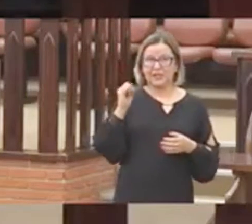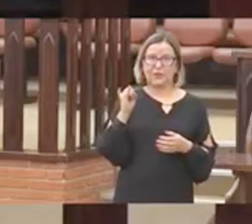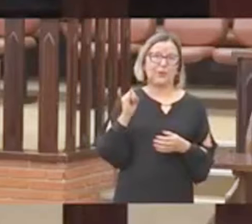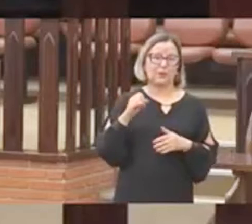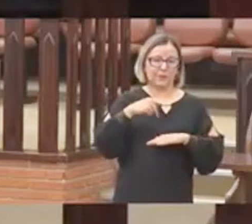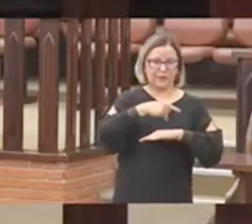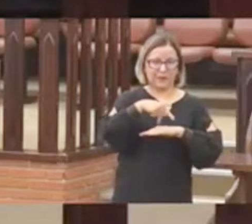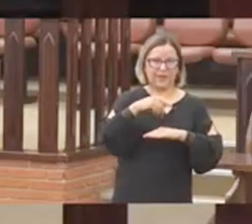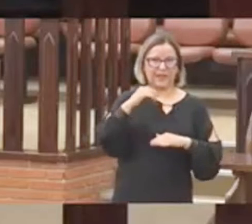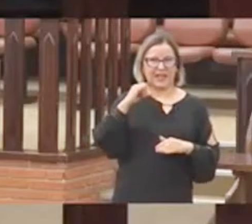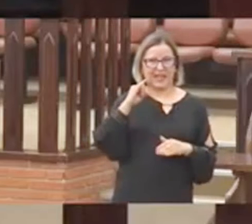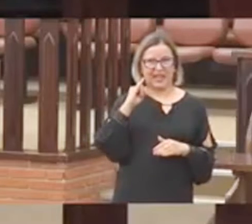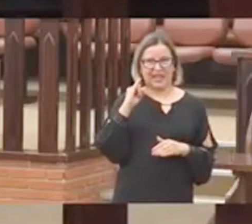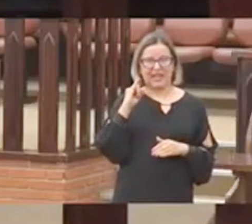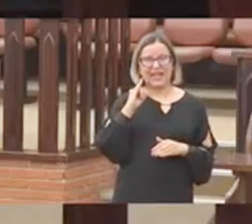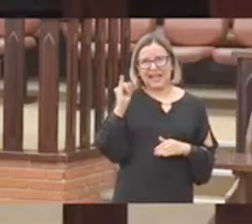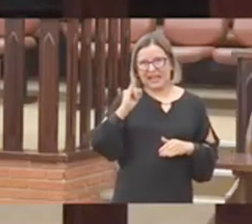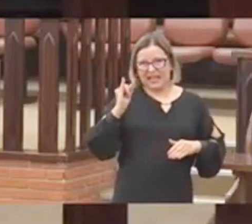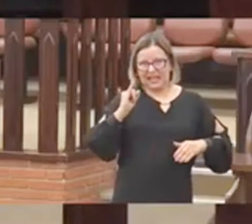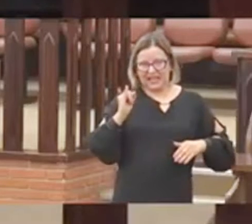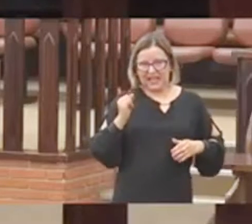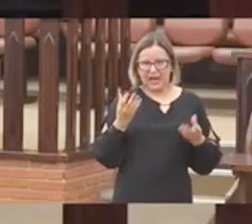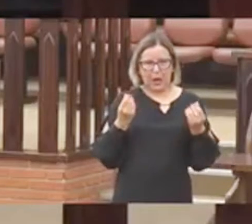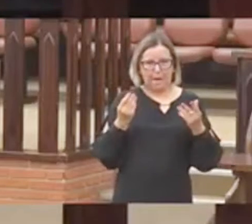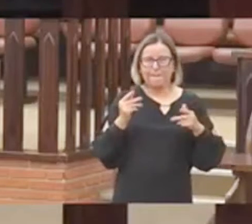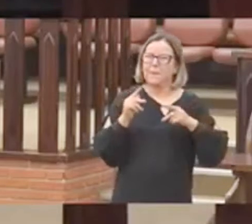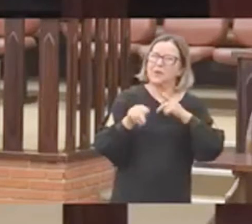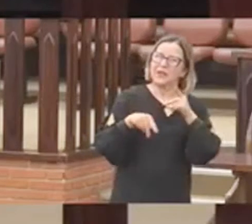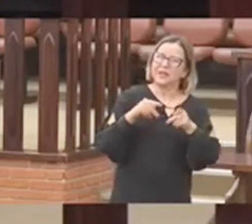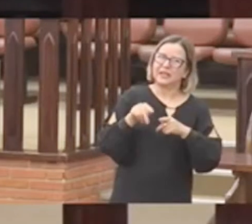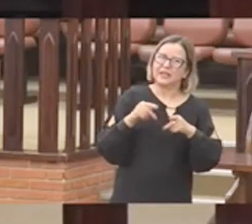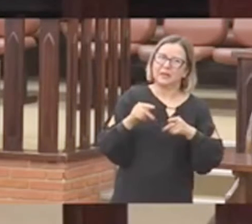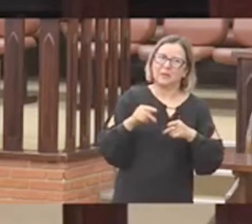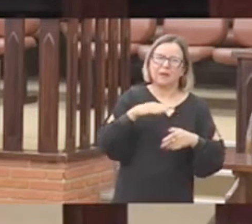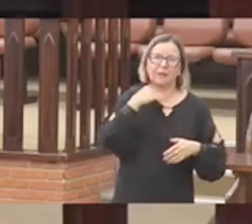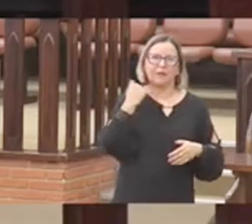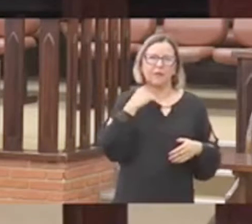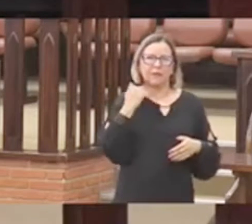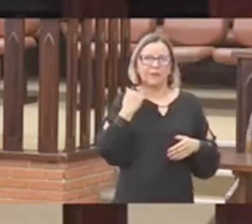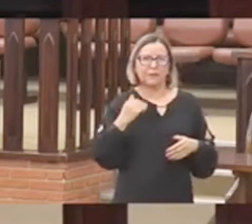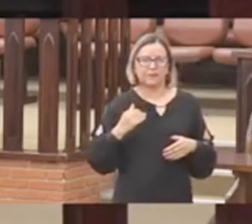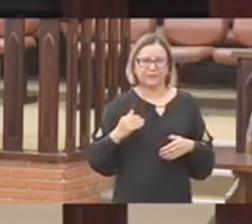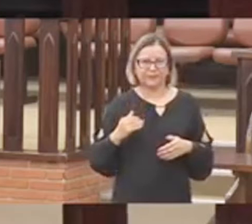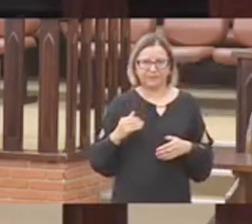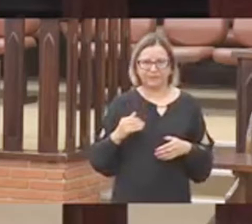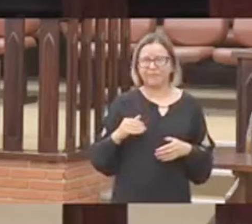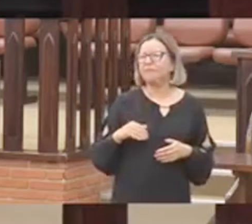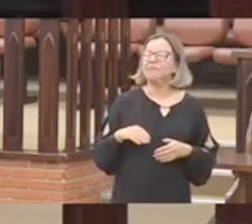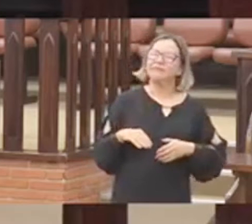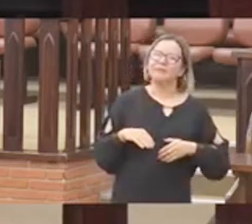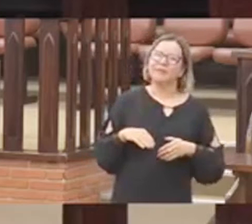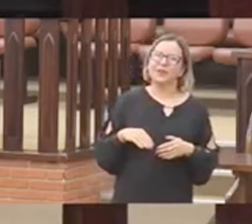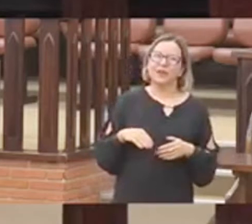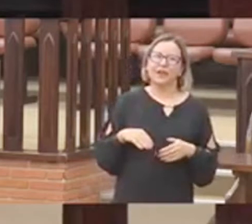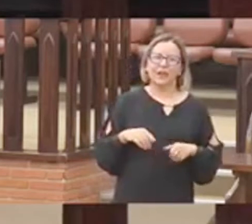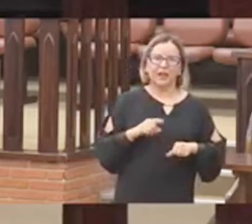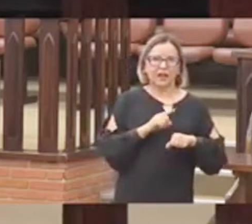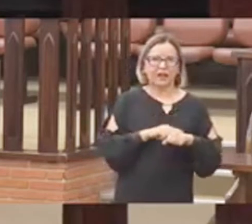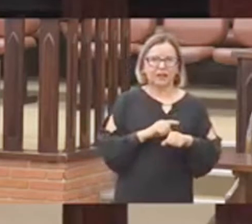viva. O Holocausto também foi outra tragédia, onde 6 milhões de judeus